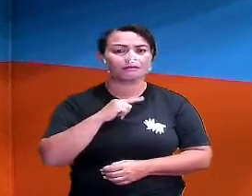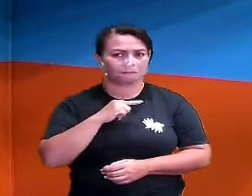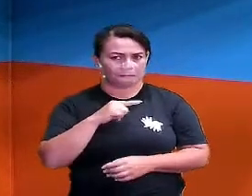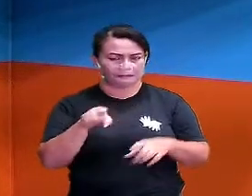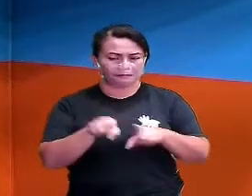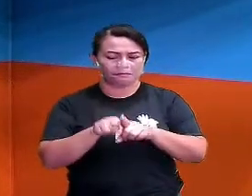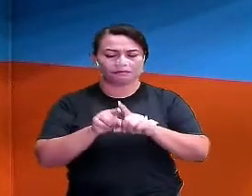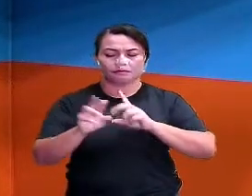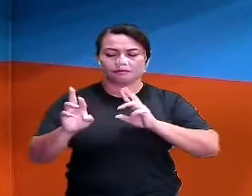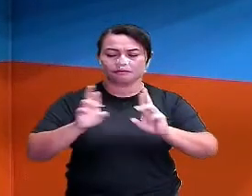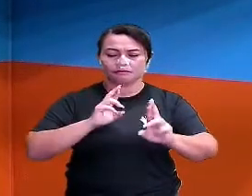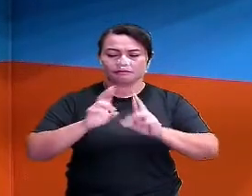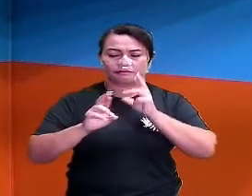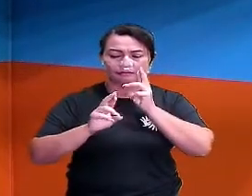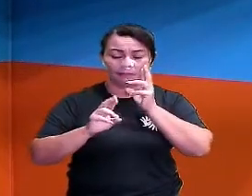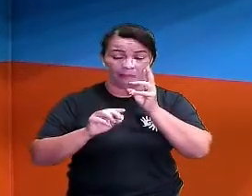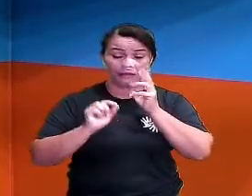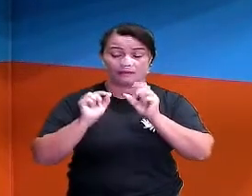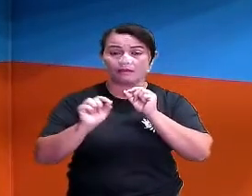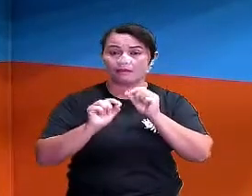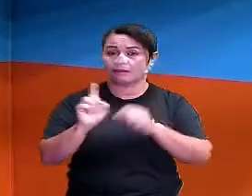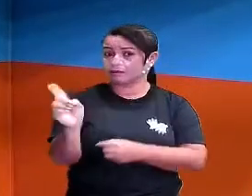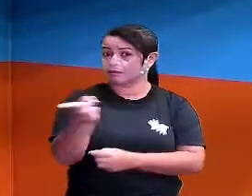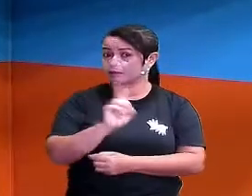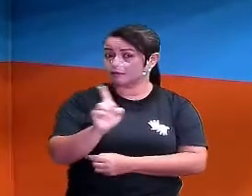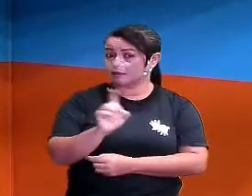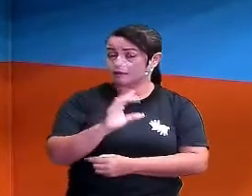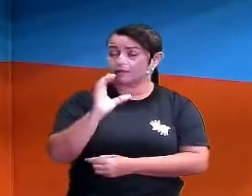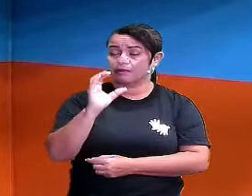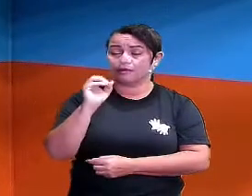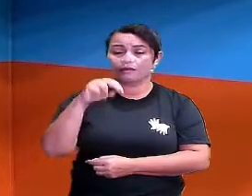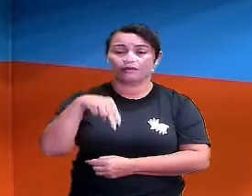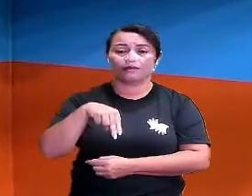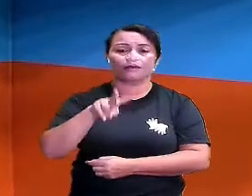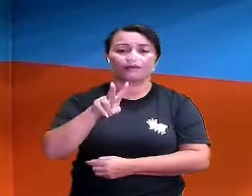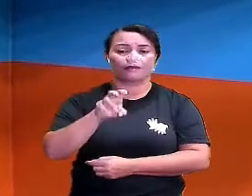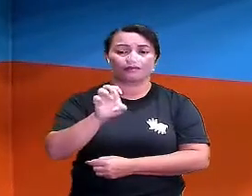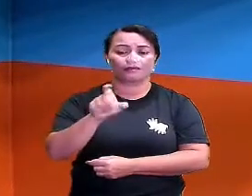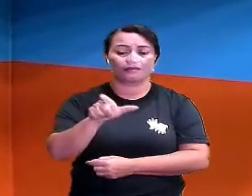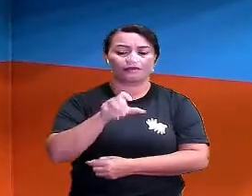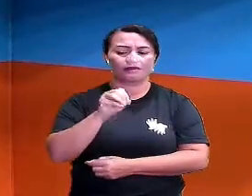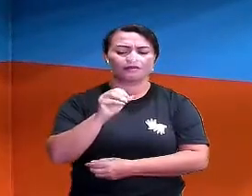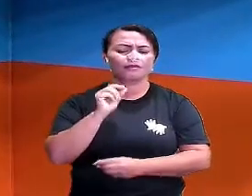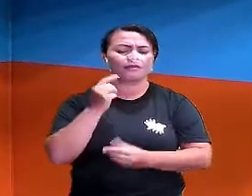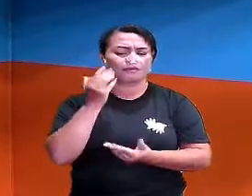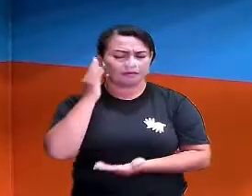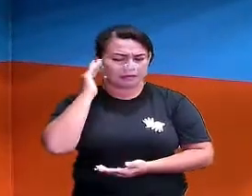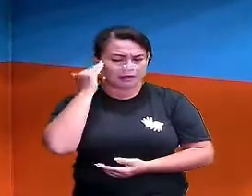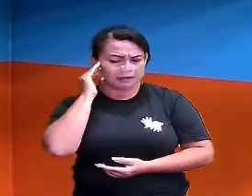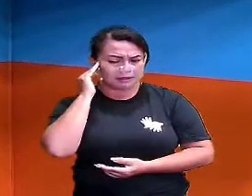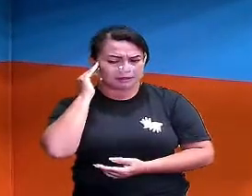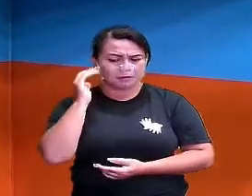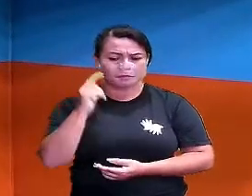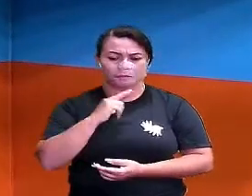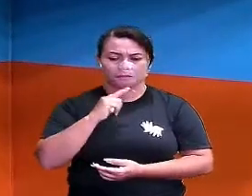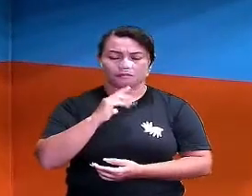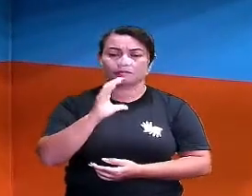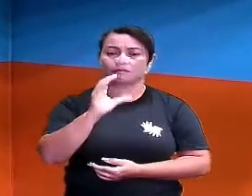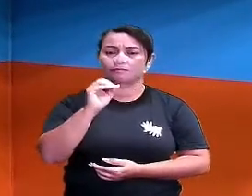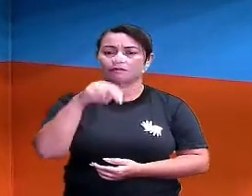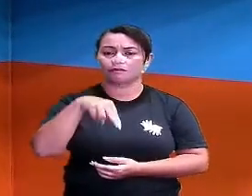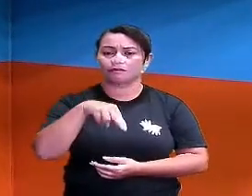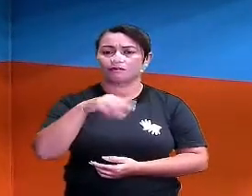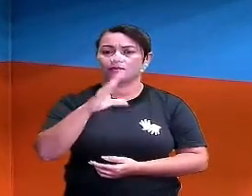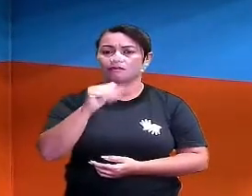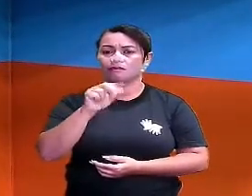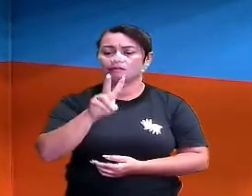também a relação do polígono não convexo. Que polígono é esse? Vamos entender. É o polígono côncavo.